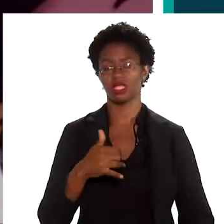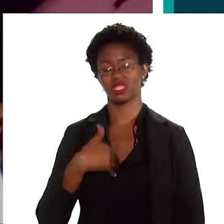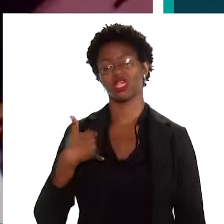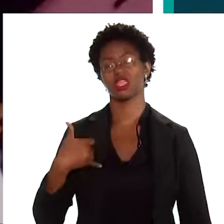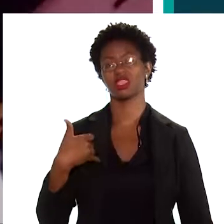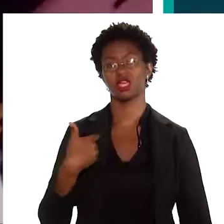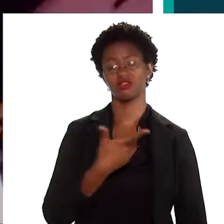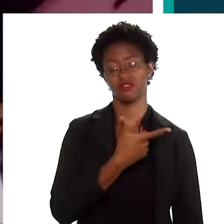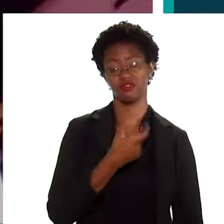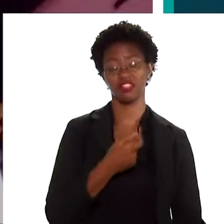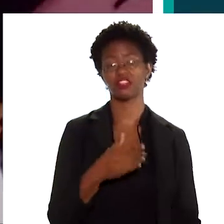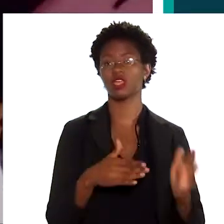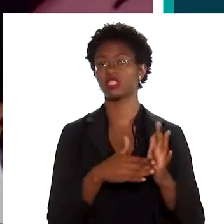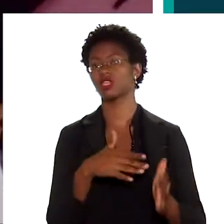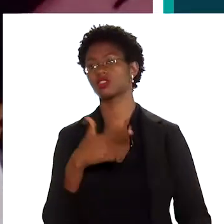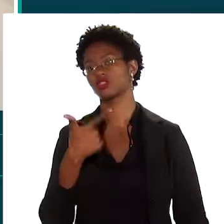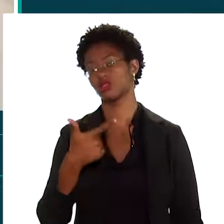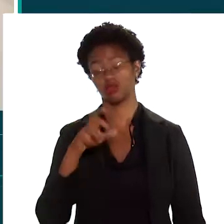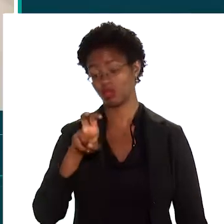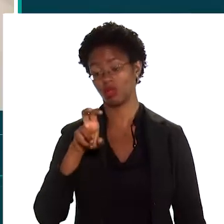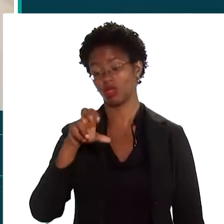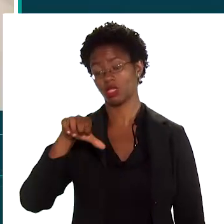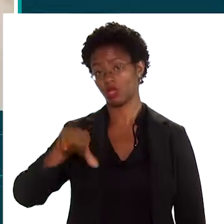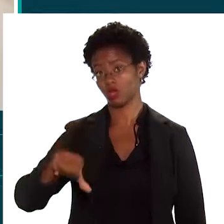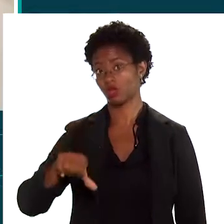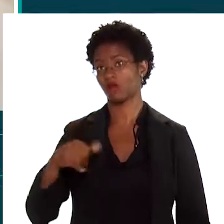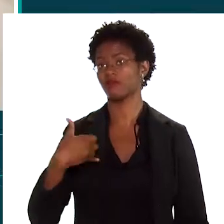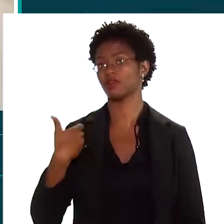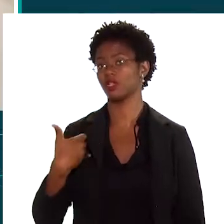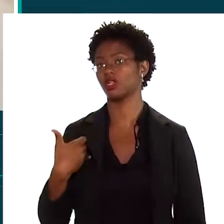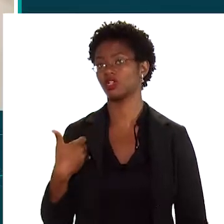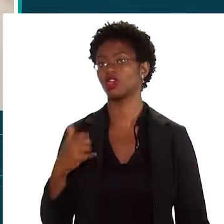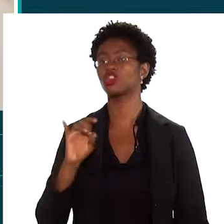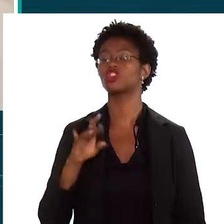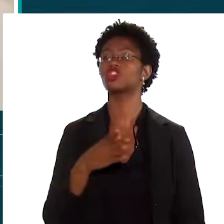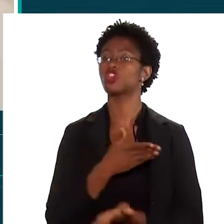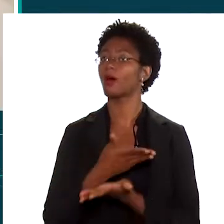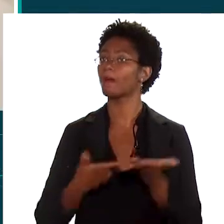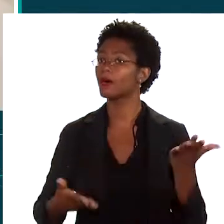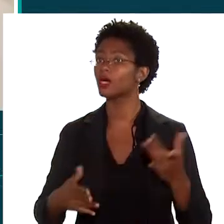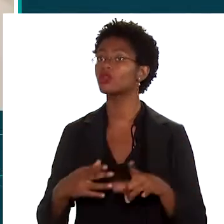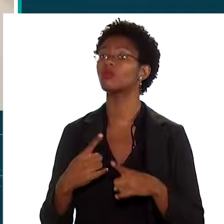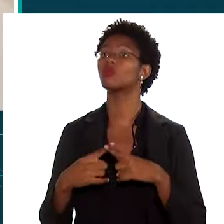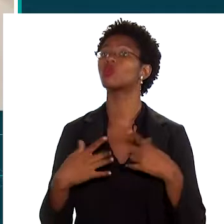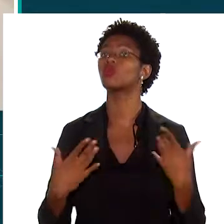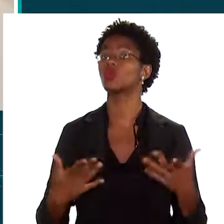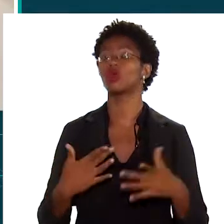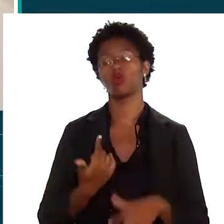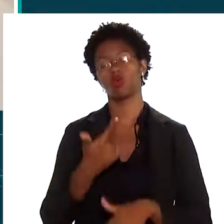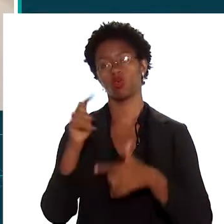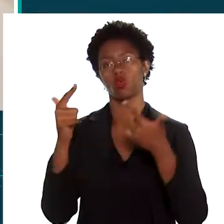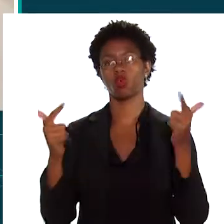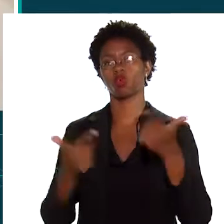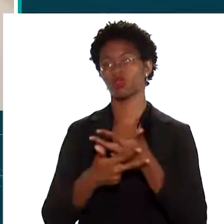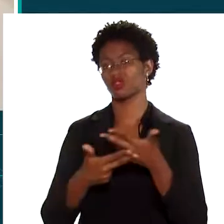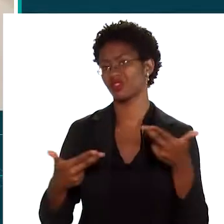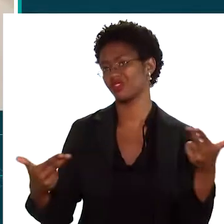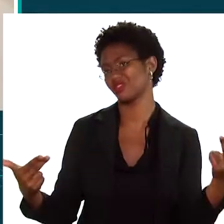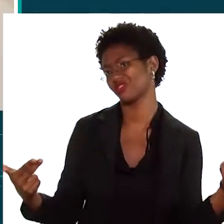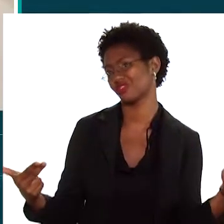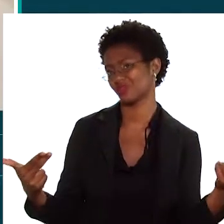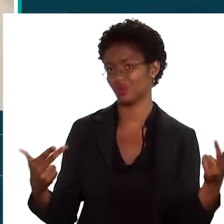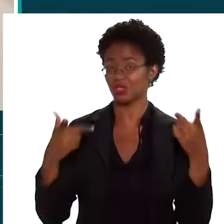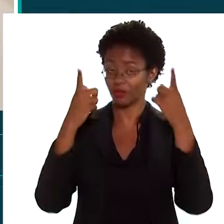faixa etária entre 20 e 59 anos. E é a segunda porque perde exclusivamente para as causas externas, né? Seriam as